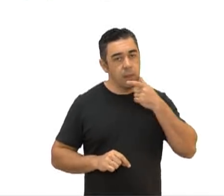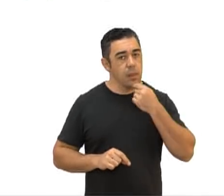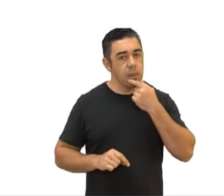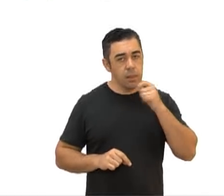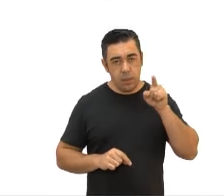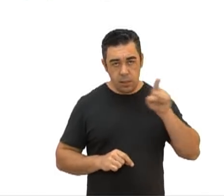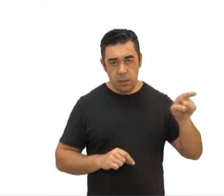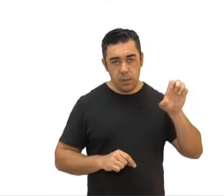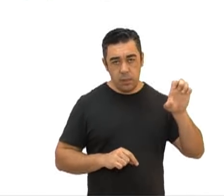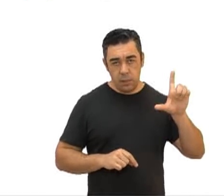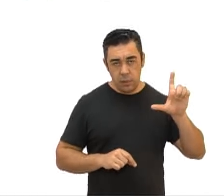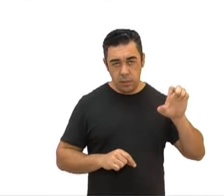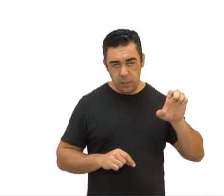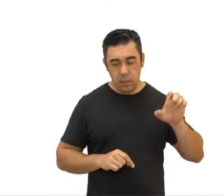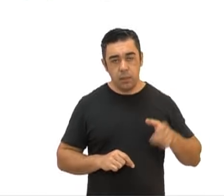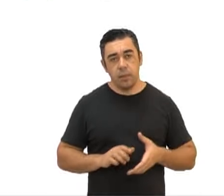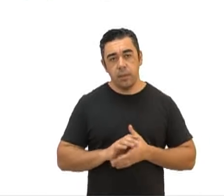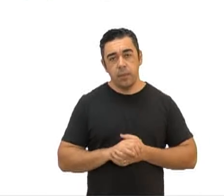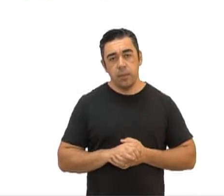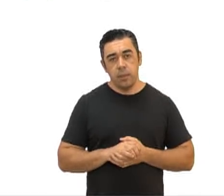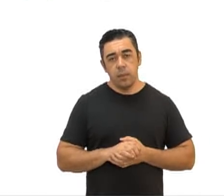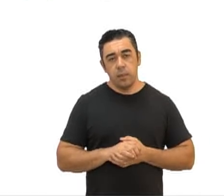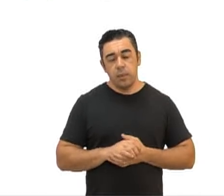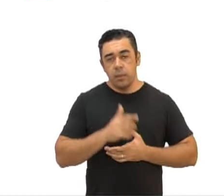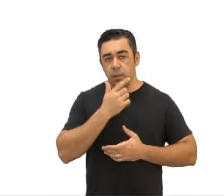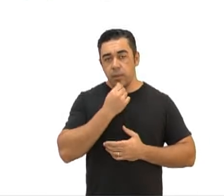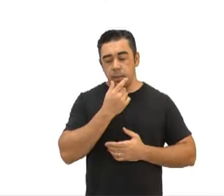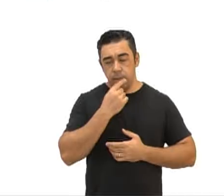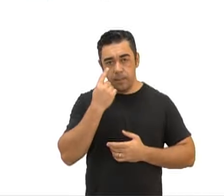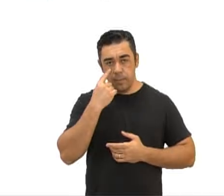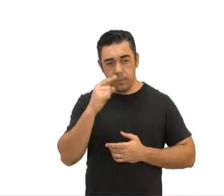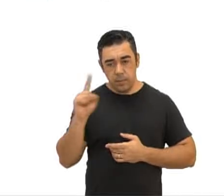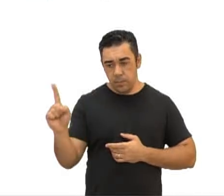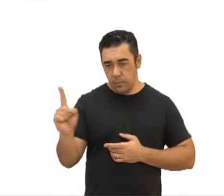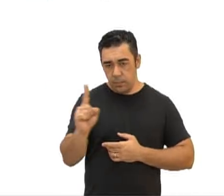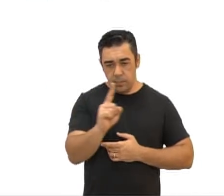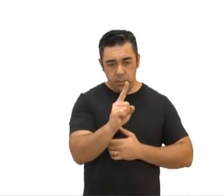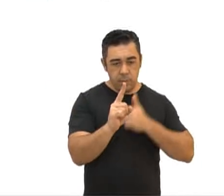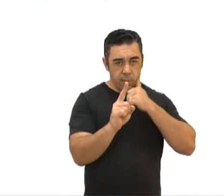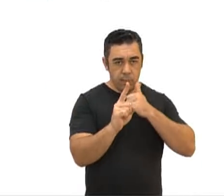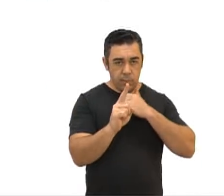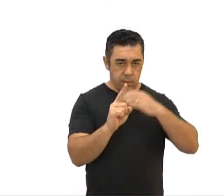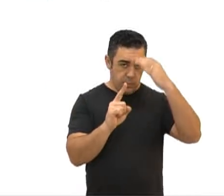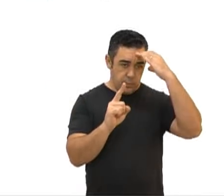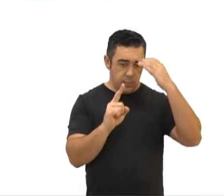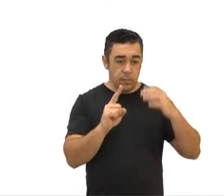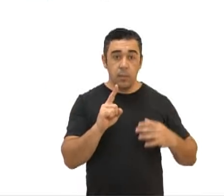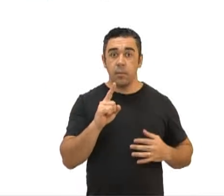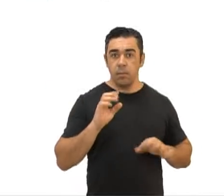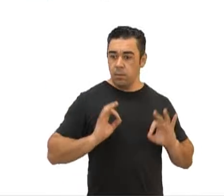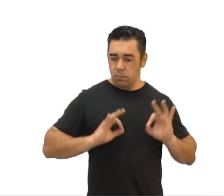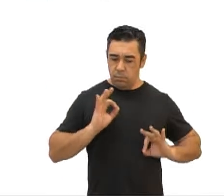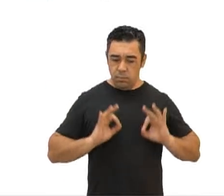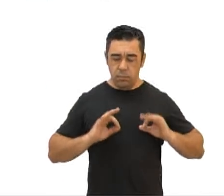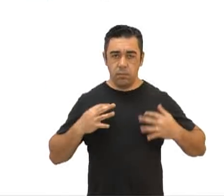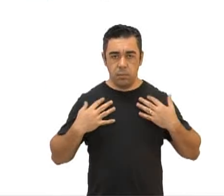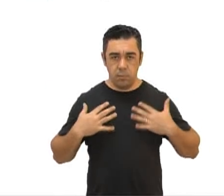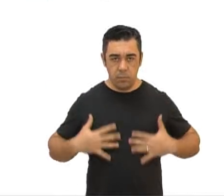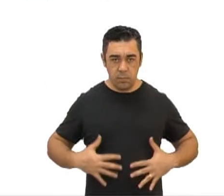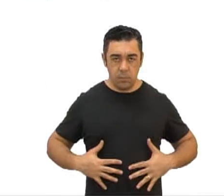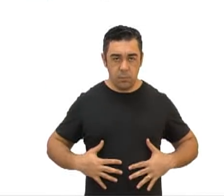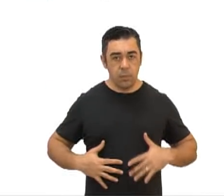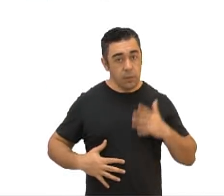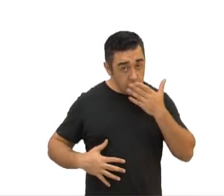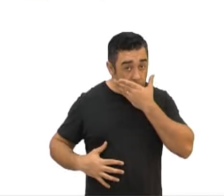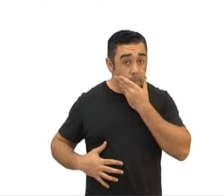ela, né? Então, um dia Aladim viu passar a filha do sultão e ficou apaixonado. Arrumou-se. Quem que se arrumou? Será que foi o Aladim